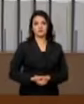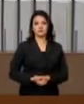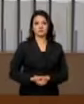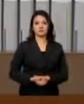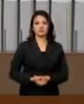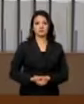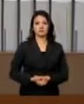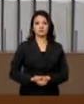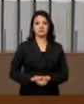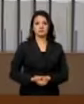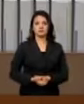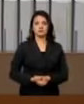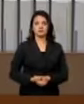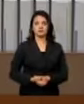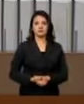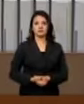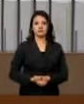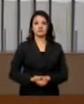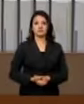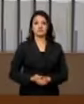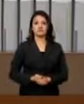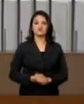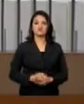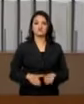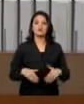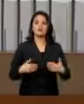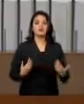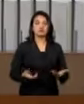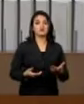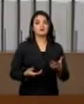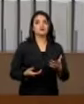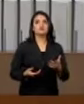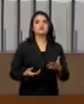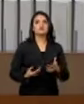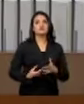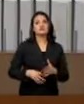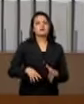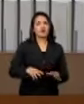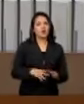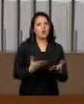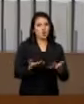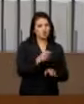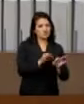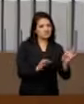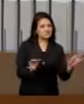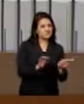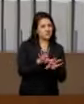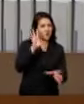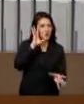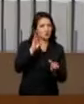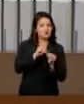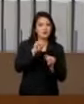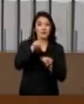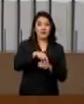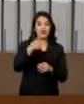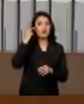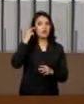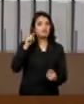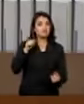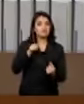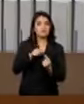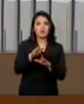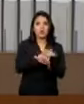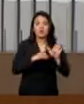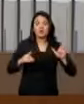Esse entendimento se estenderá a todos os cidadãos brasileiros que estiverem sujeitos